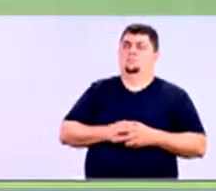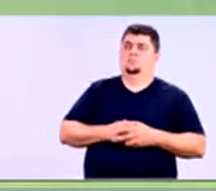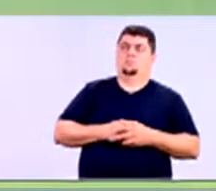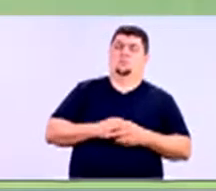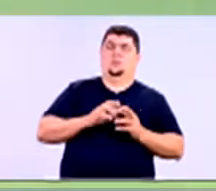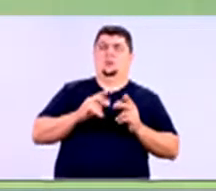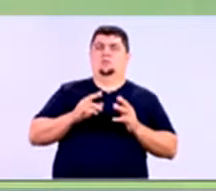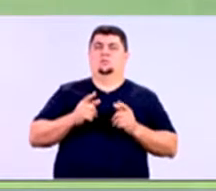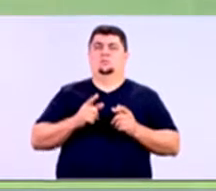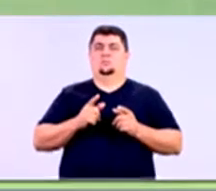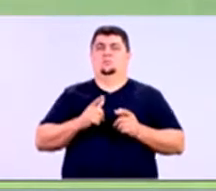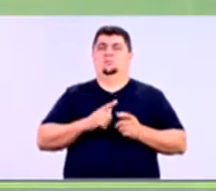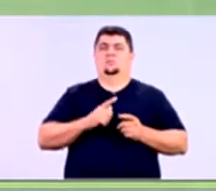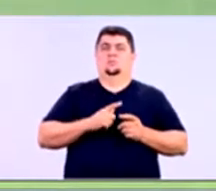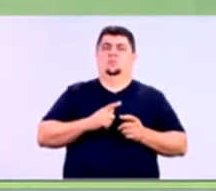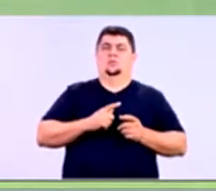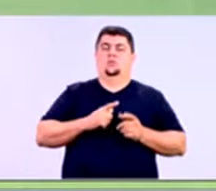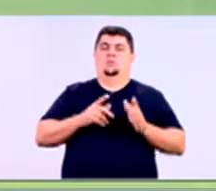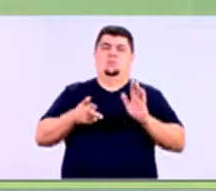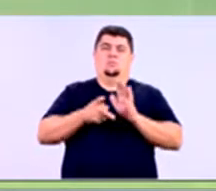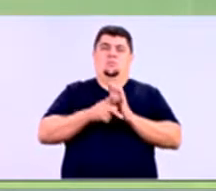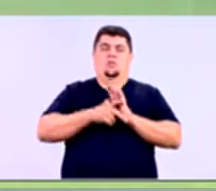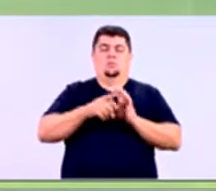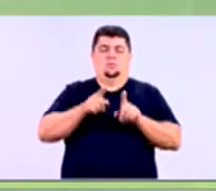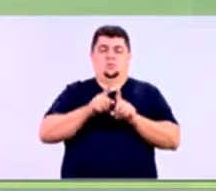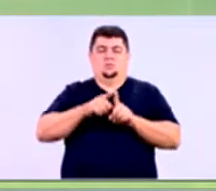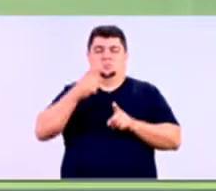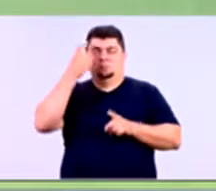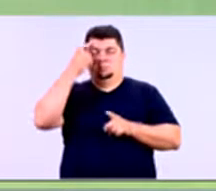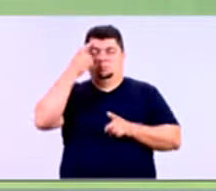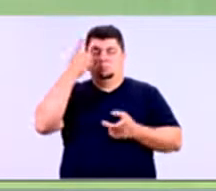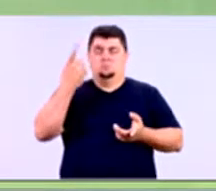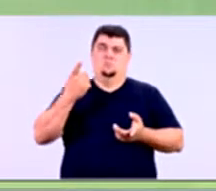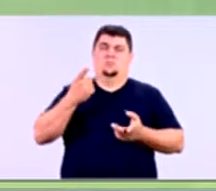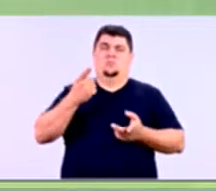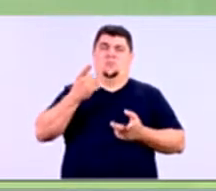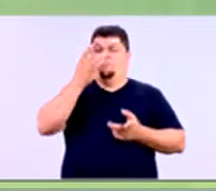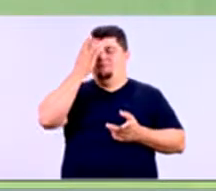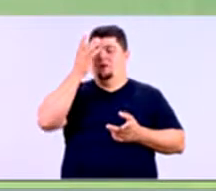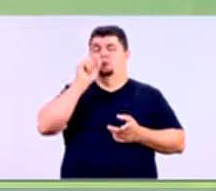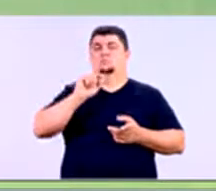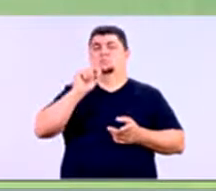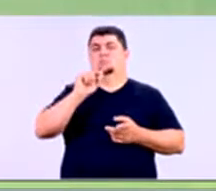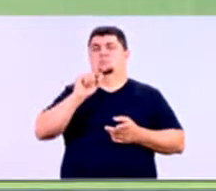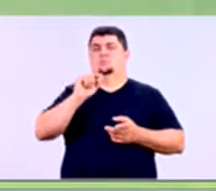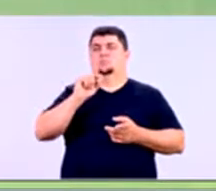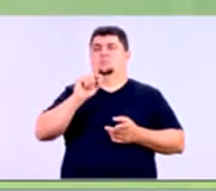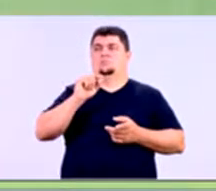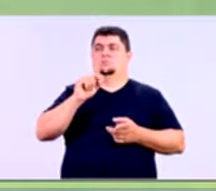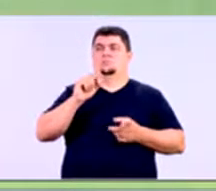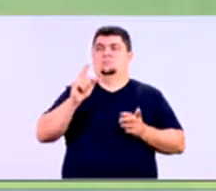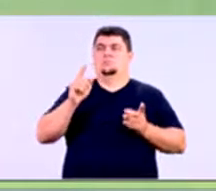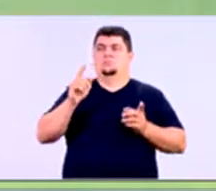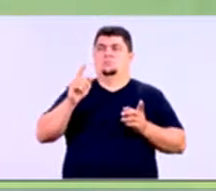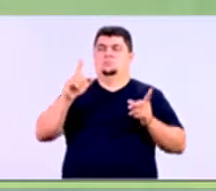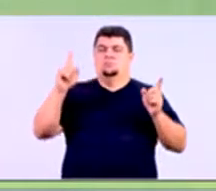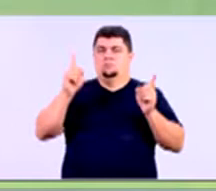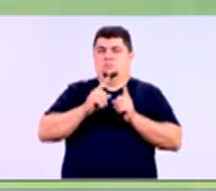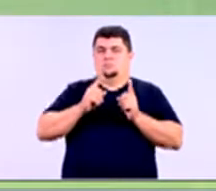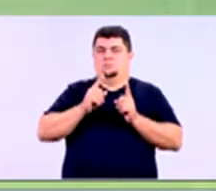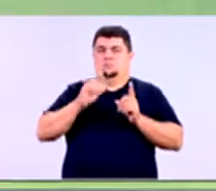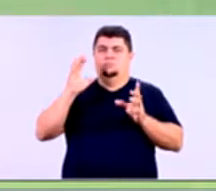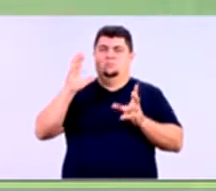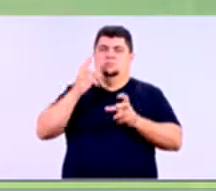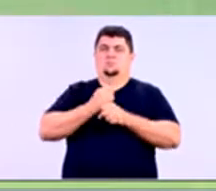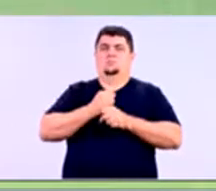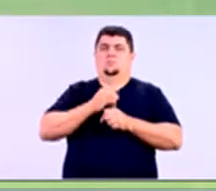métodos diferentes, o método comercial e o método racional. Para facilitar, para diminuir o conteúdo para avaliação, trabalhamos